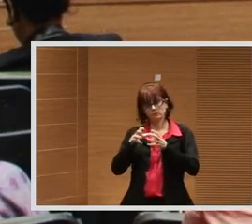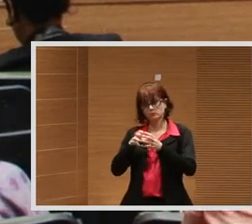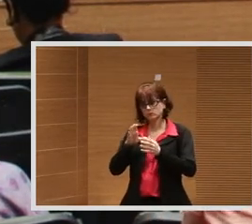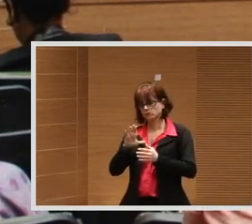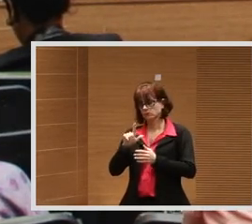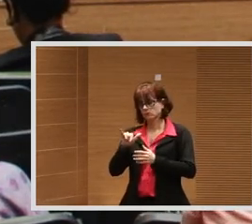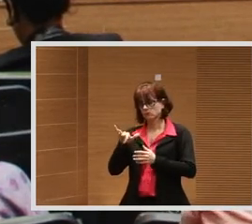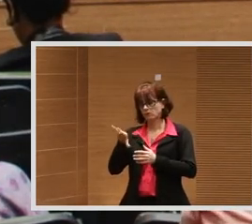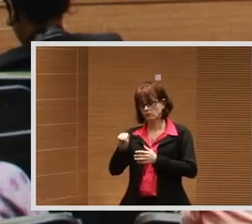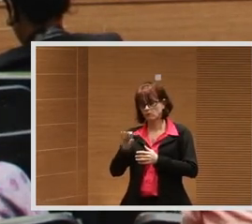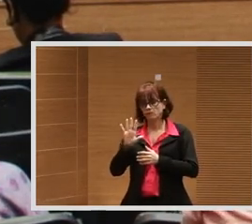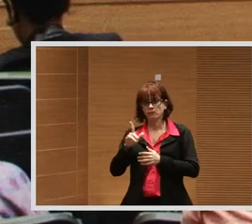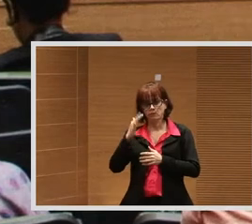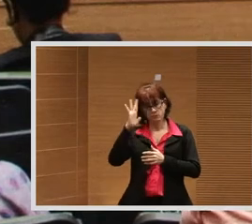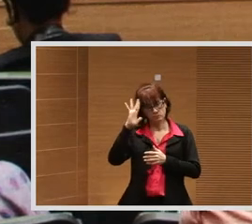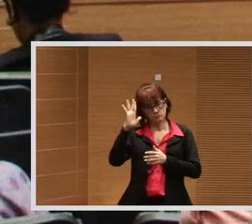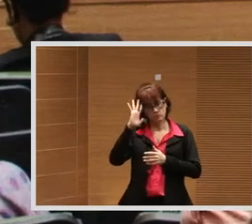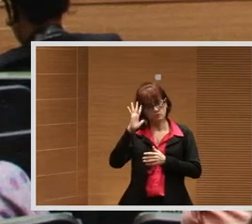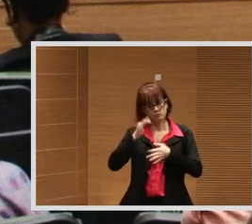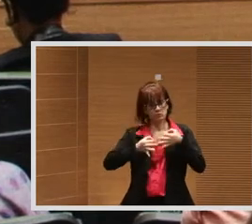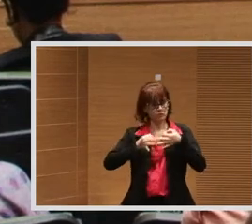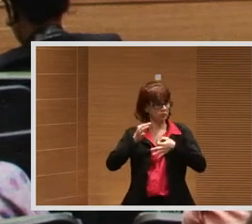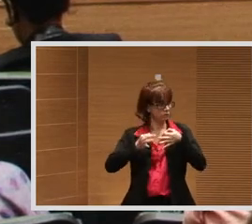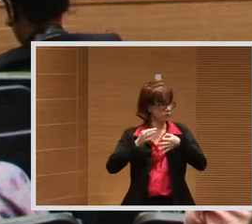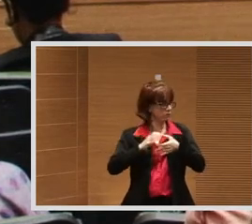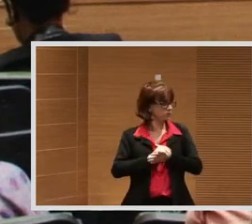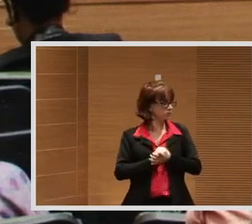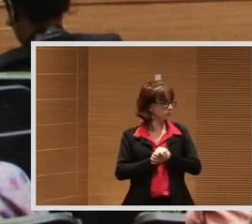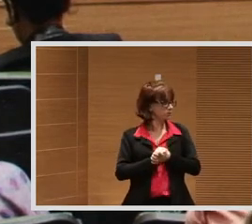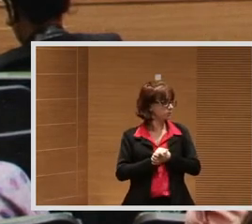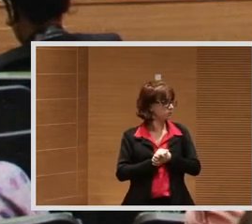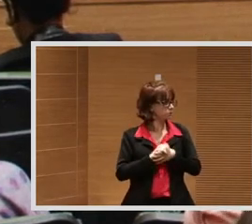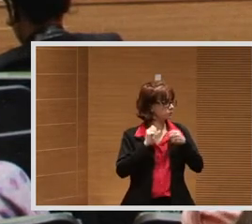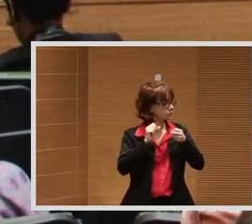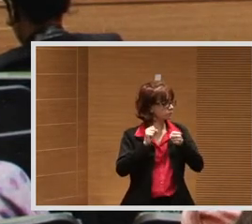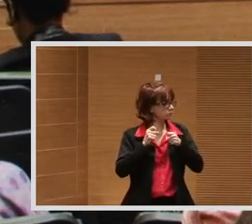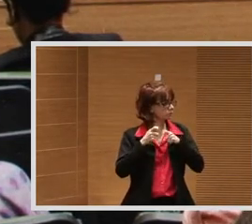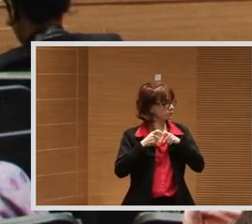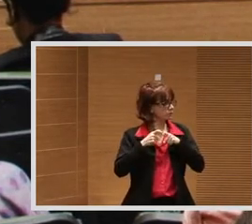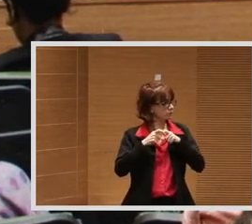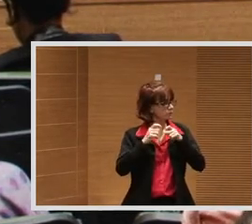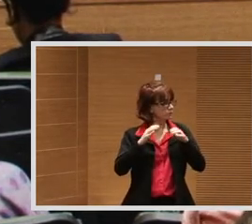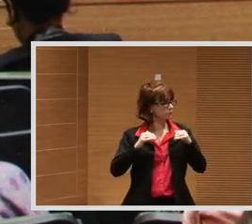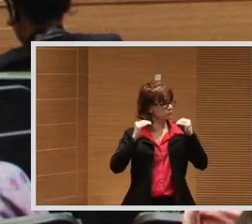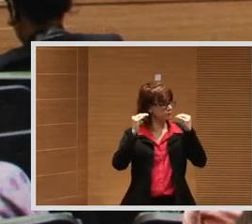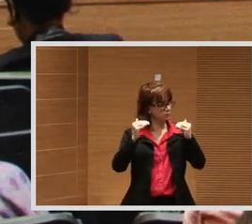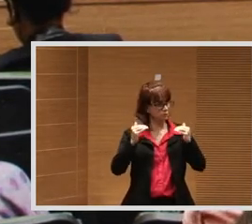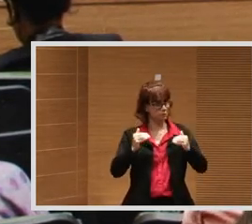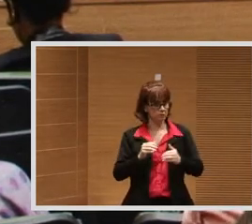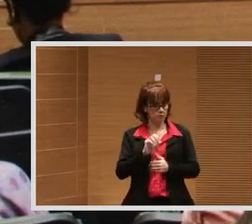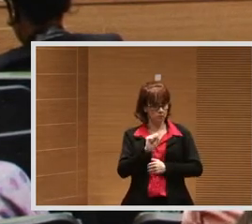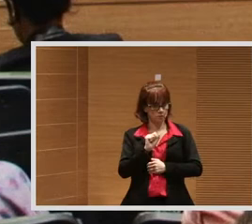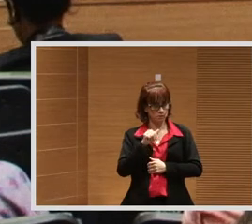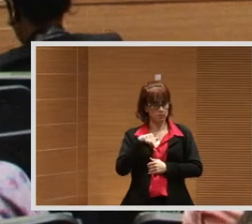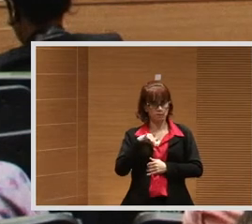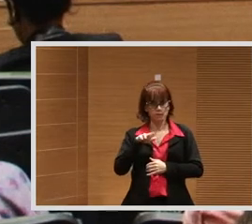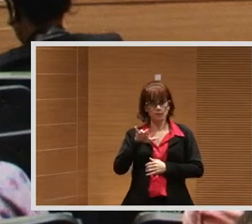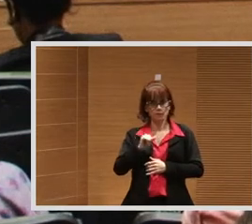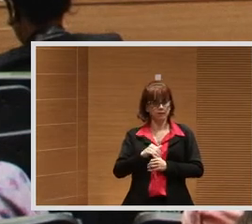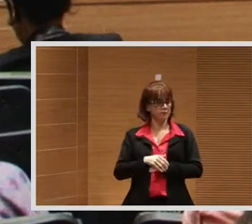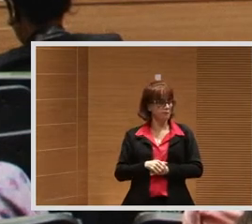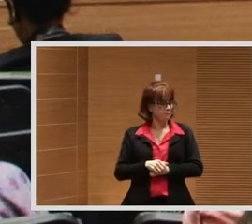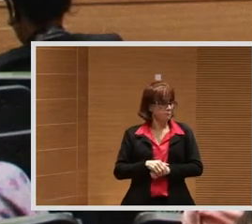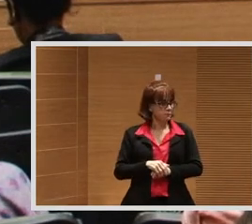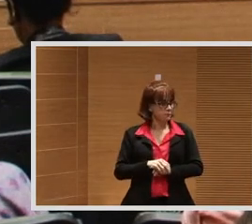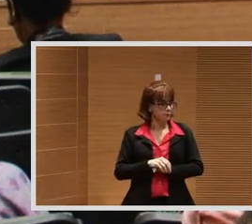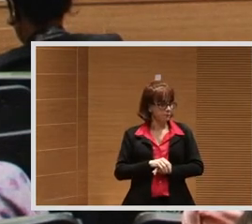no judiciário, nessa institucionalização do poder médico como autoridade sanitária em cada comarca. Lembra aquela medicina